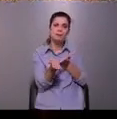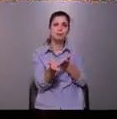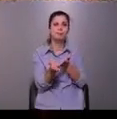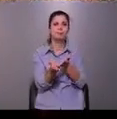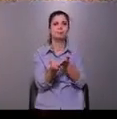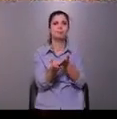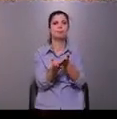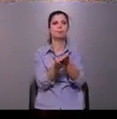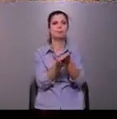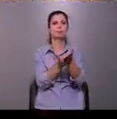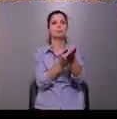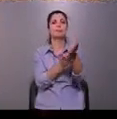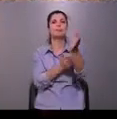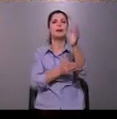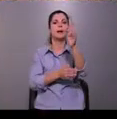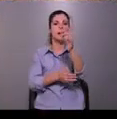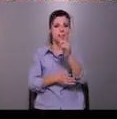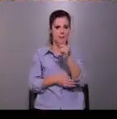saecula